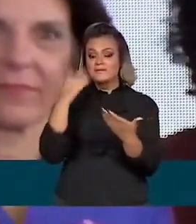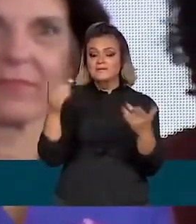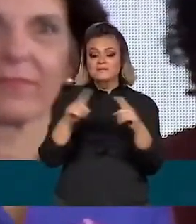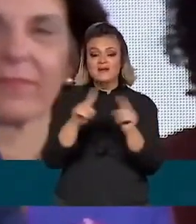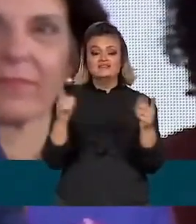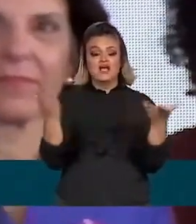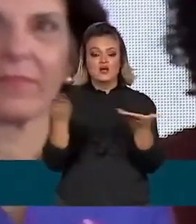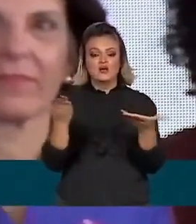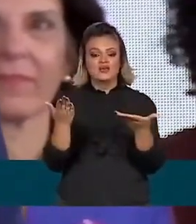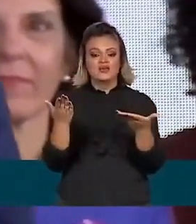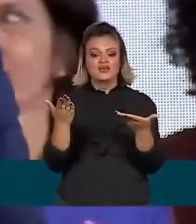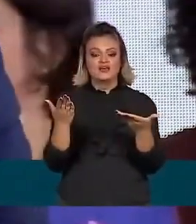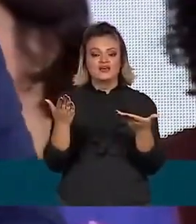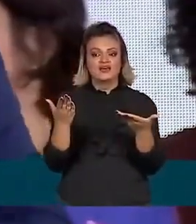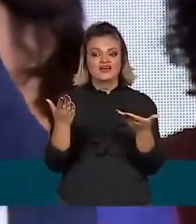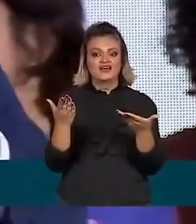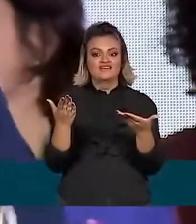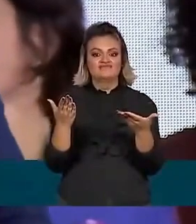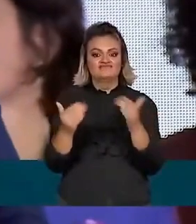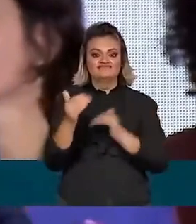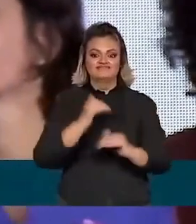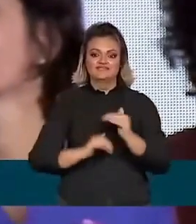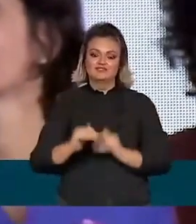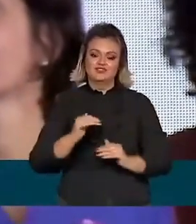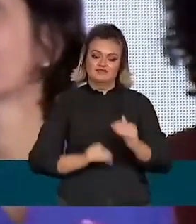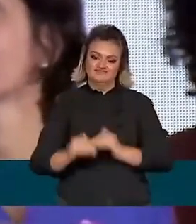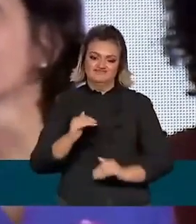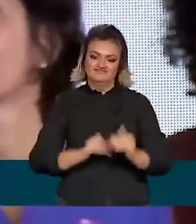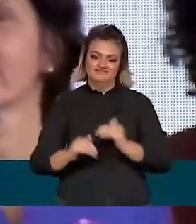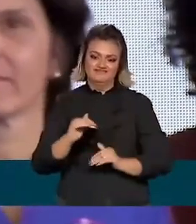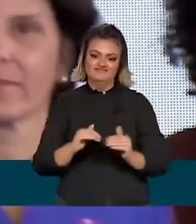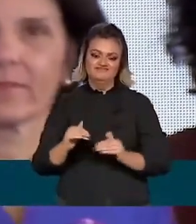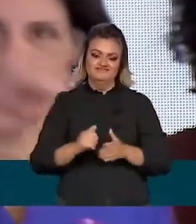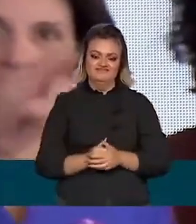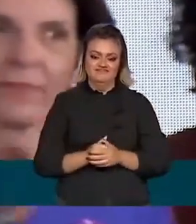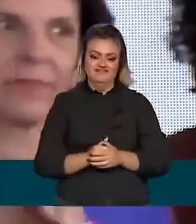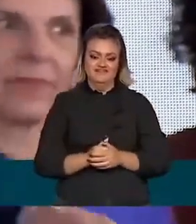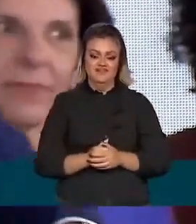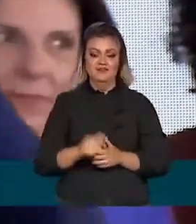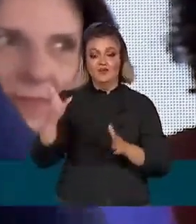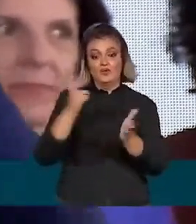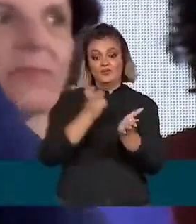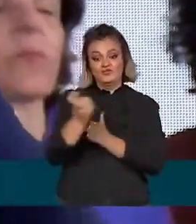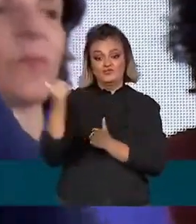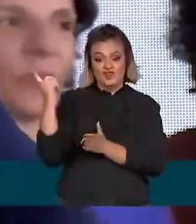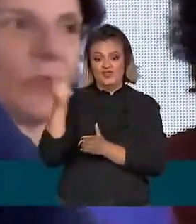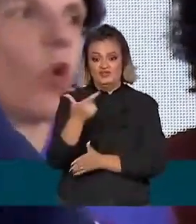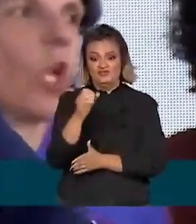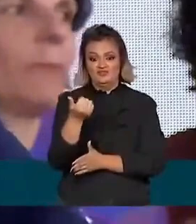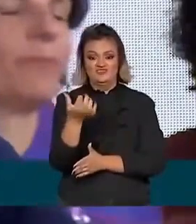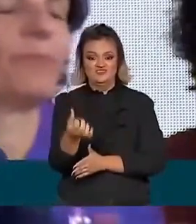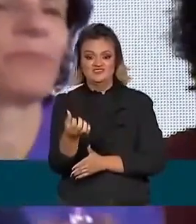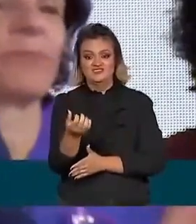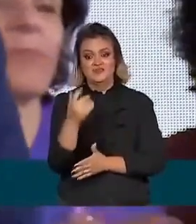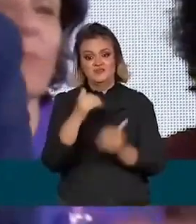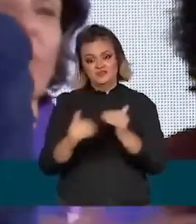recebeu, ou melhor, sofreu um retrocesso muito grande a partir do golpe de 2016 na companheira Dilma